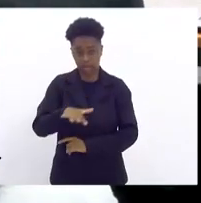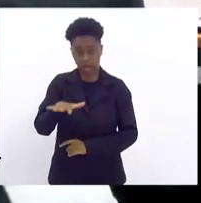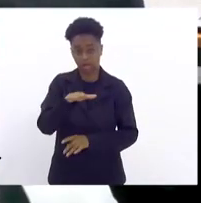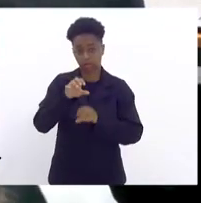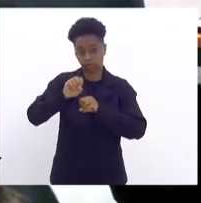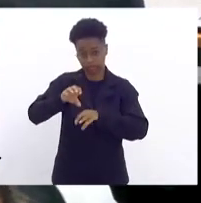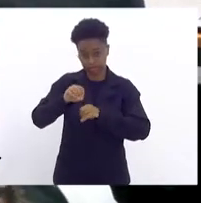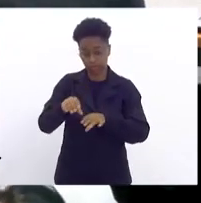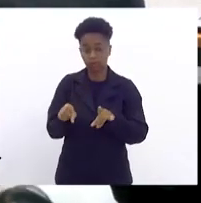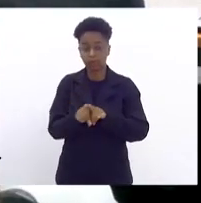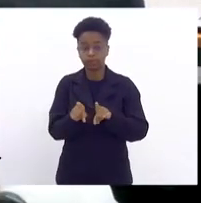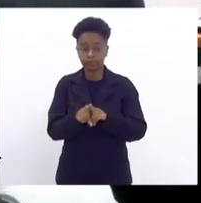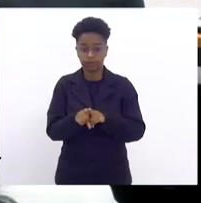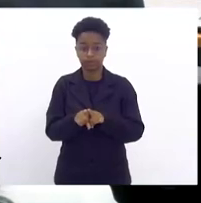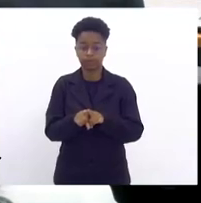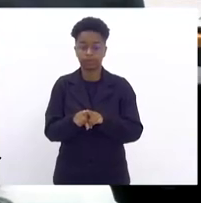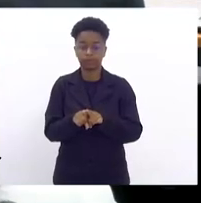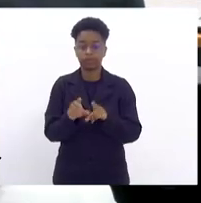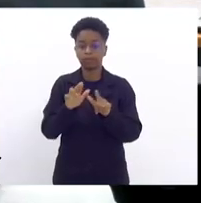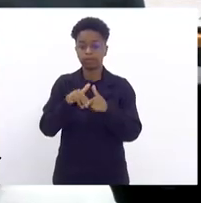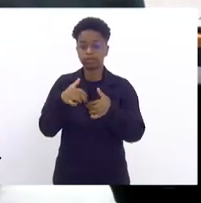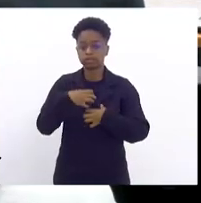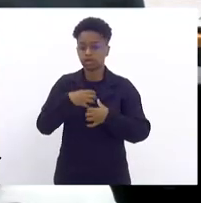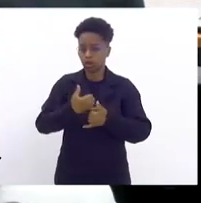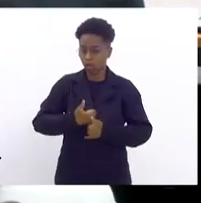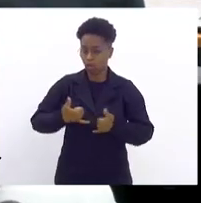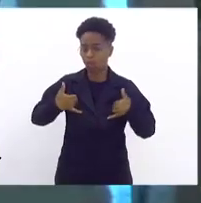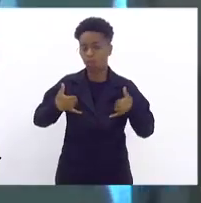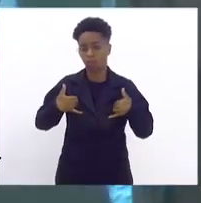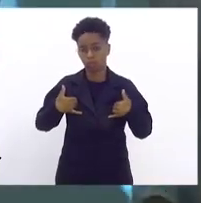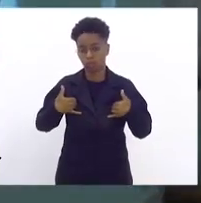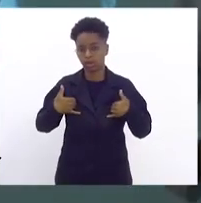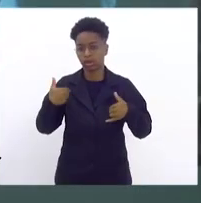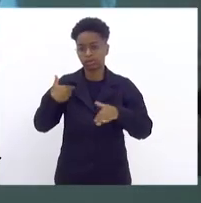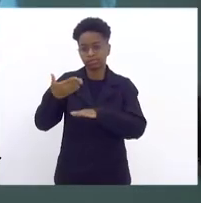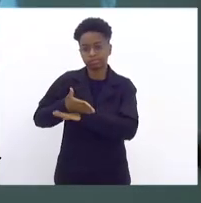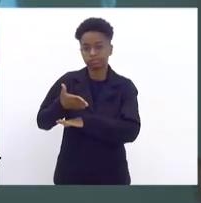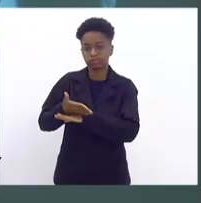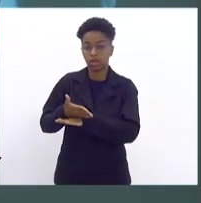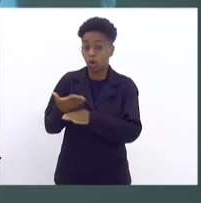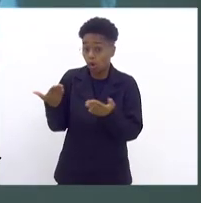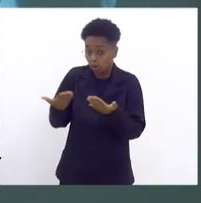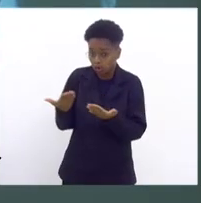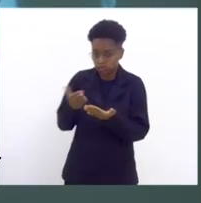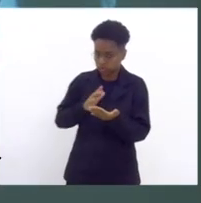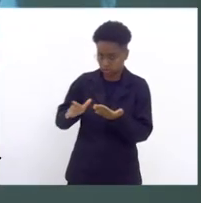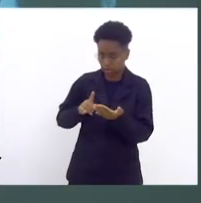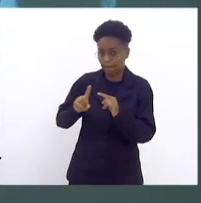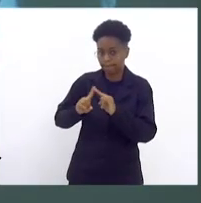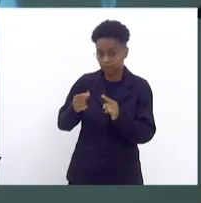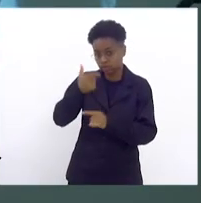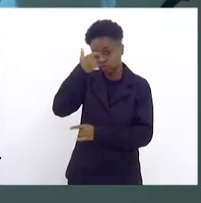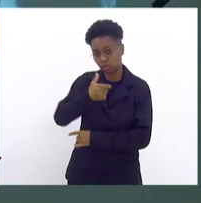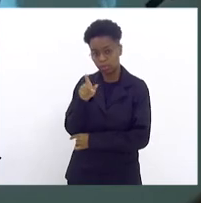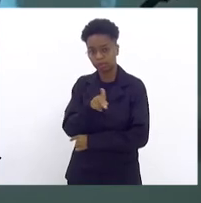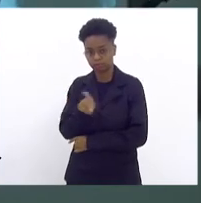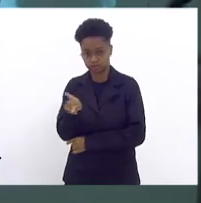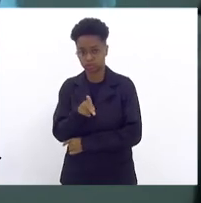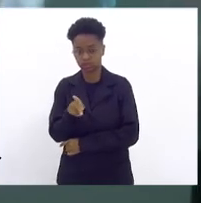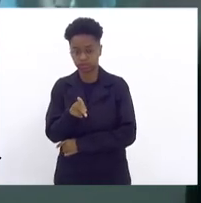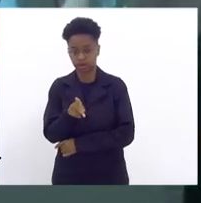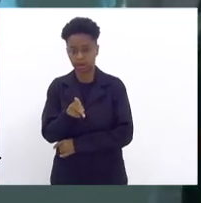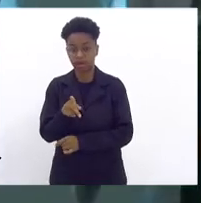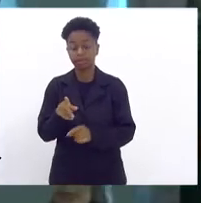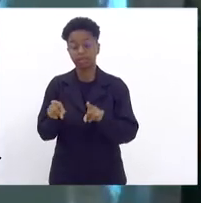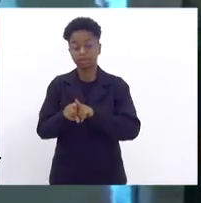Educação e por isso me muito orgulho de ser estar também não estar hoje mas ser professora e